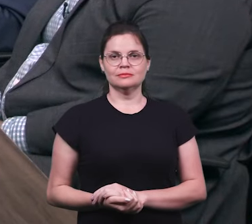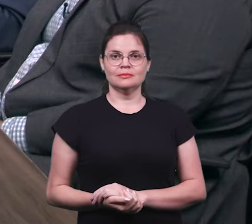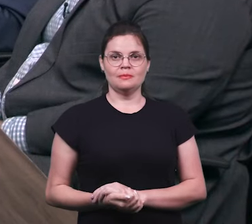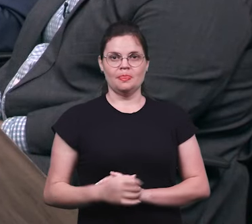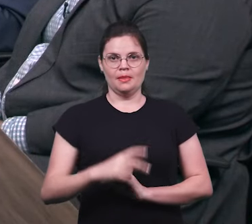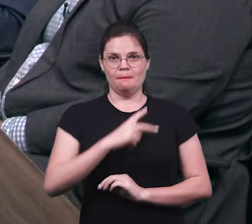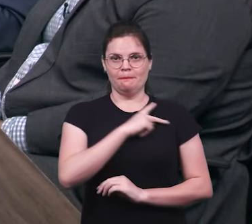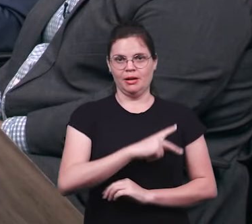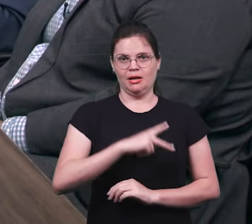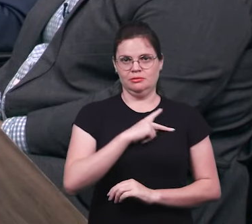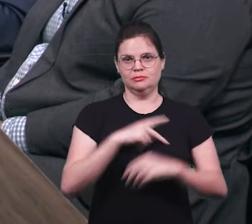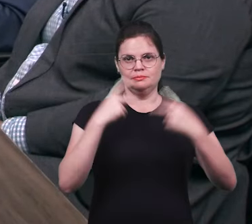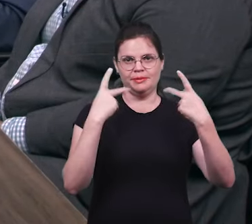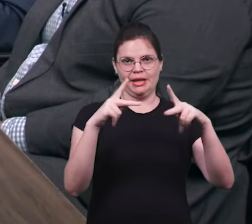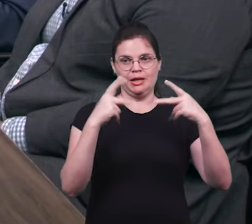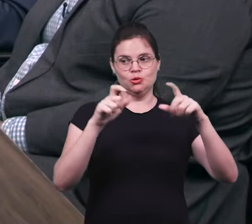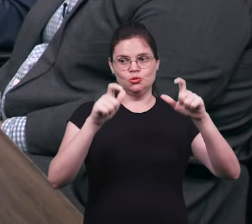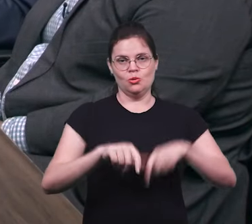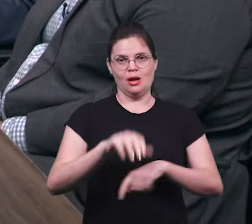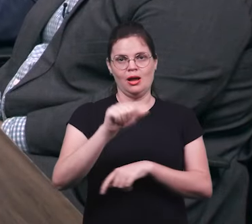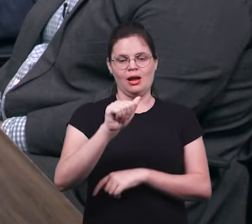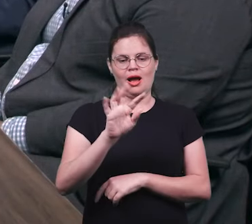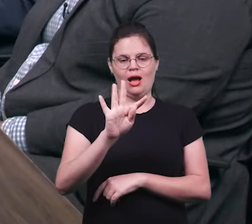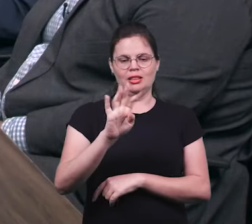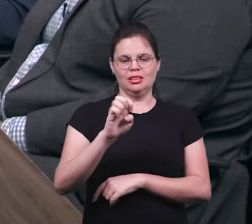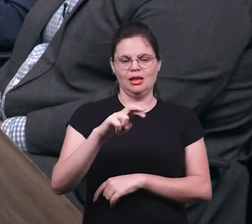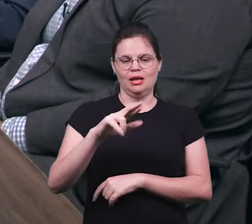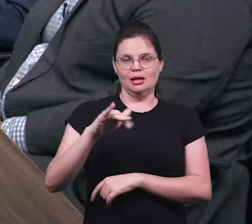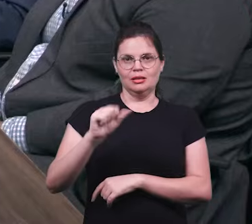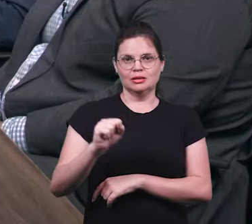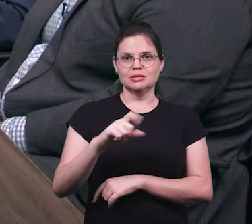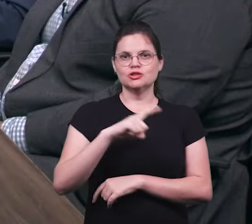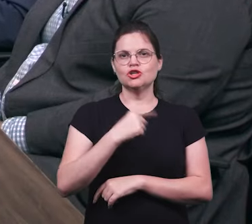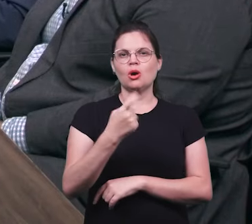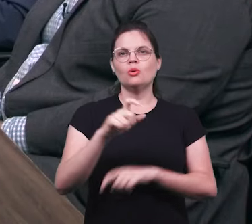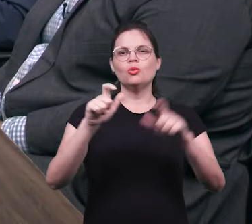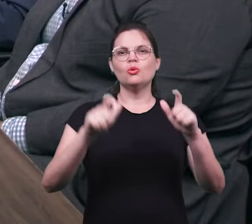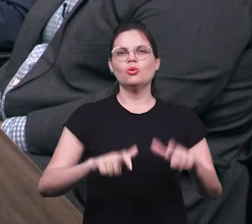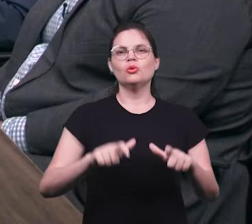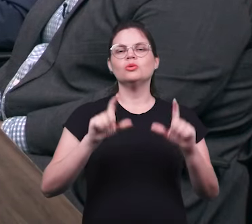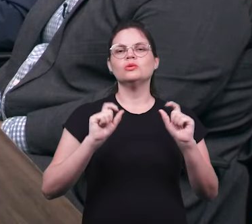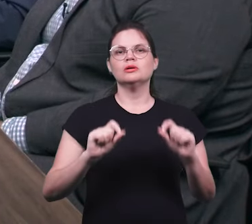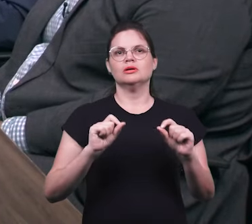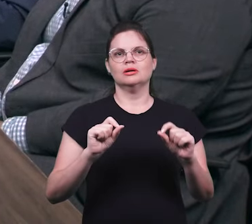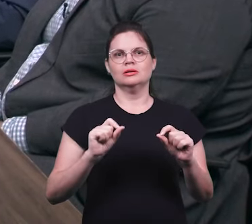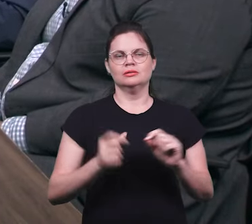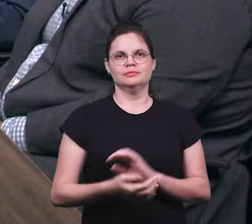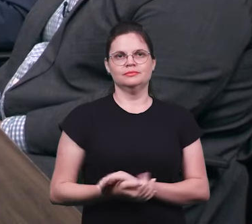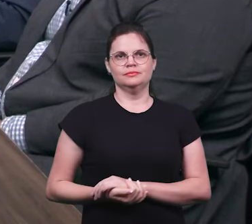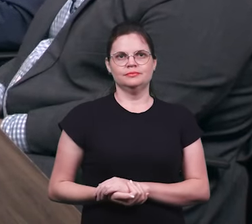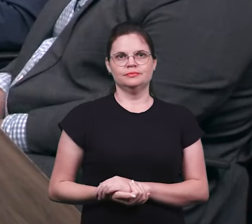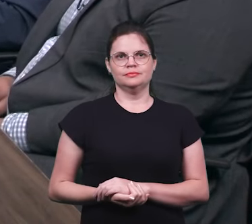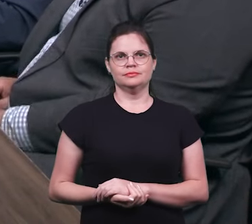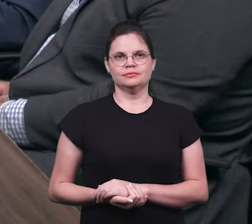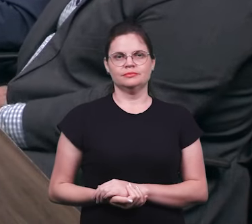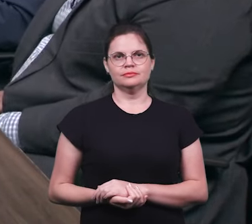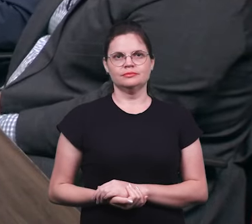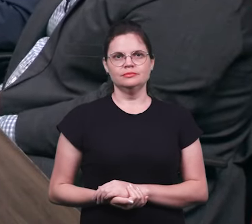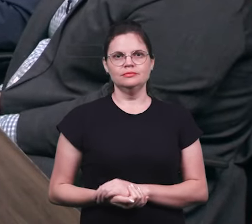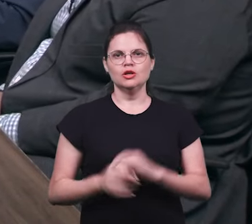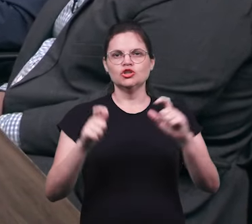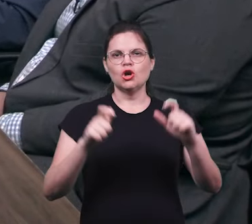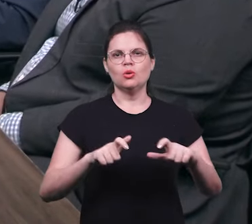O Paulo, quando pregava em Atenas, eles tinham um lugar chamado Areópago, até citado aqui pelo pastor Luiz